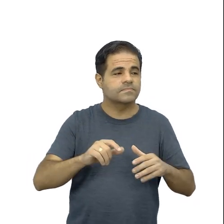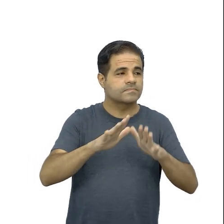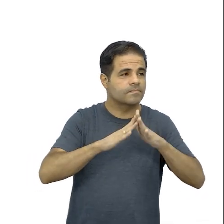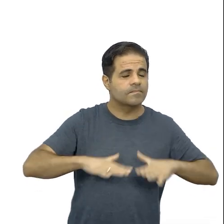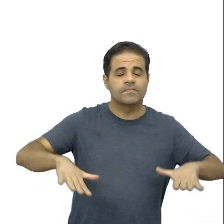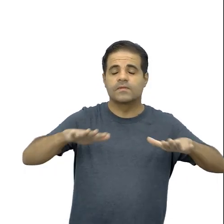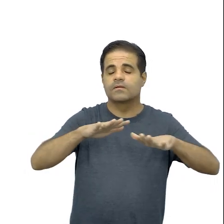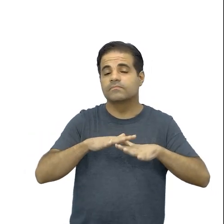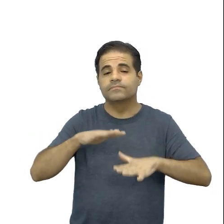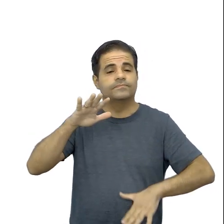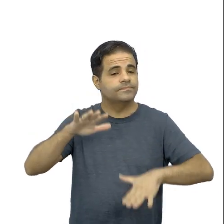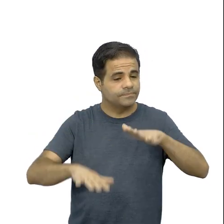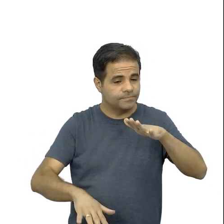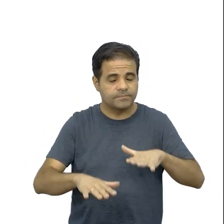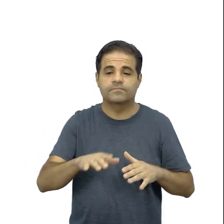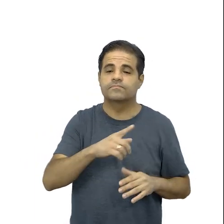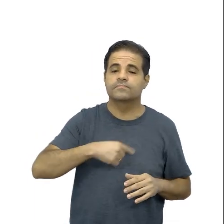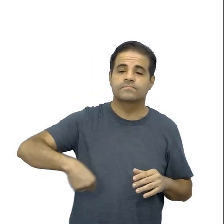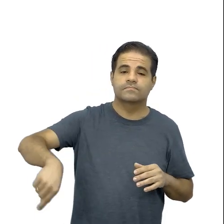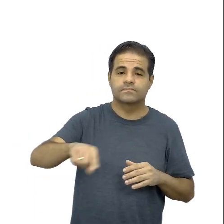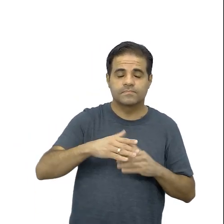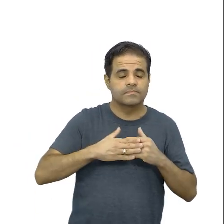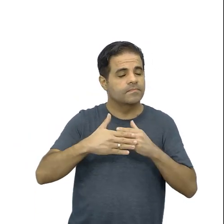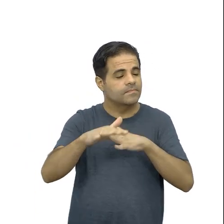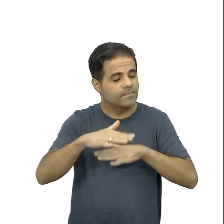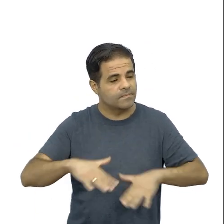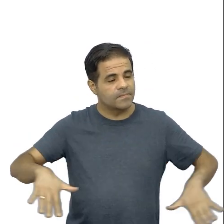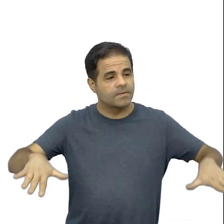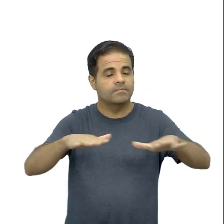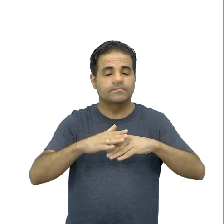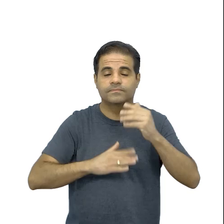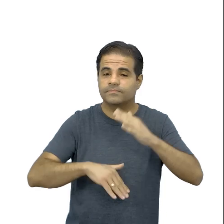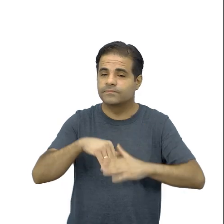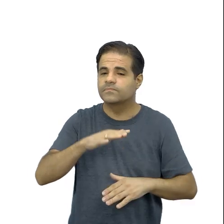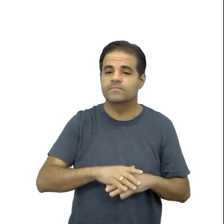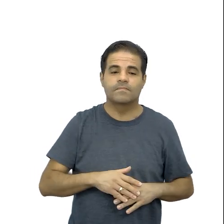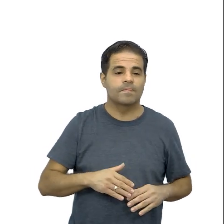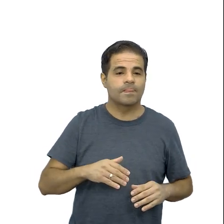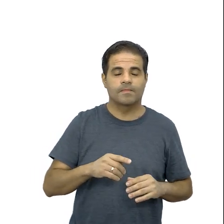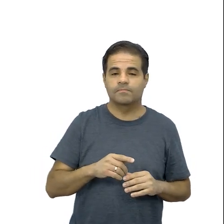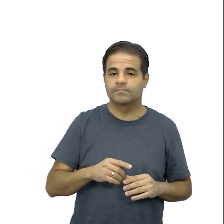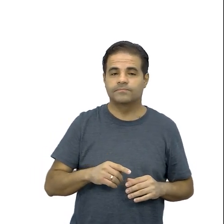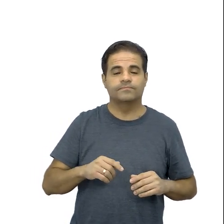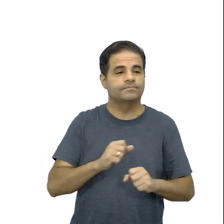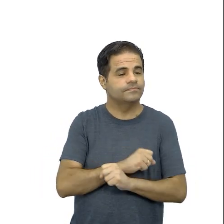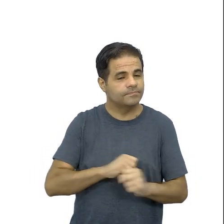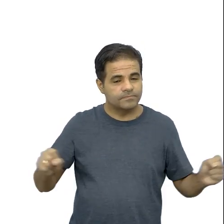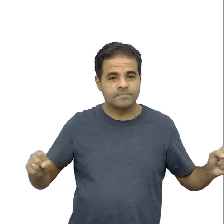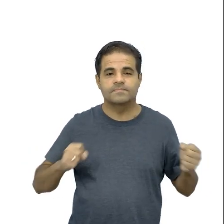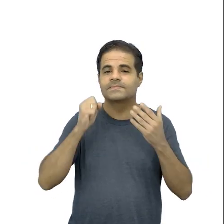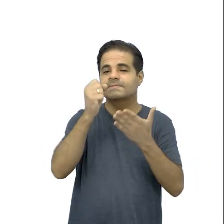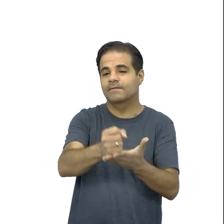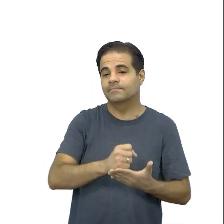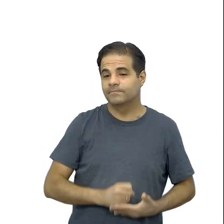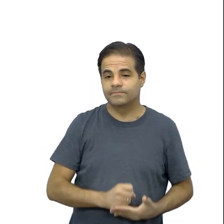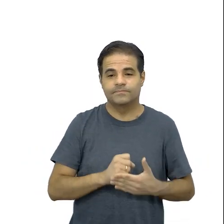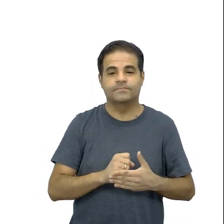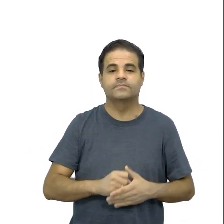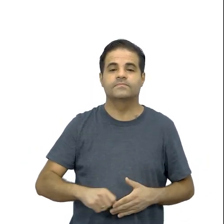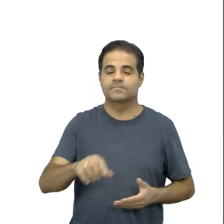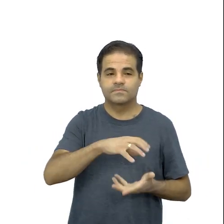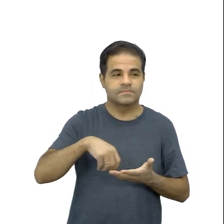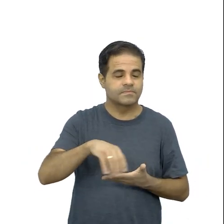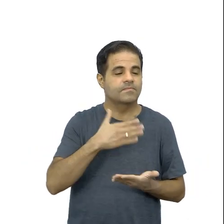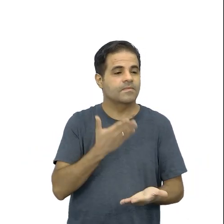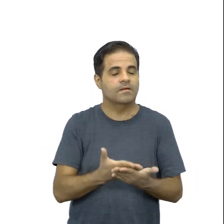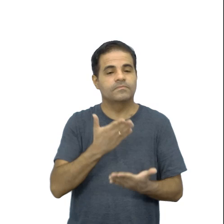nosso lado e, às vezes, com a gente mesmo, né? Então, isso é imprescindível que a gente traga cada vez mais para as nossas